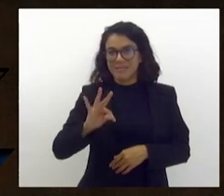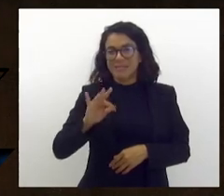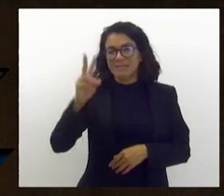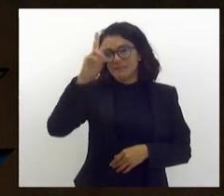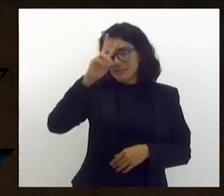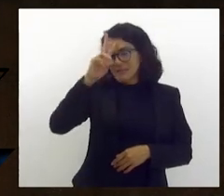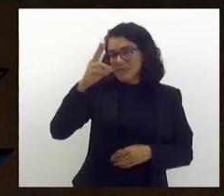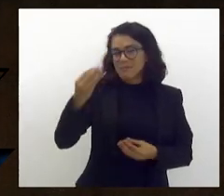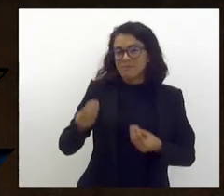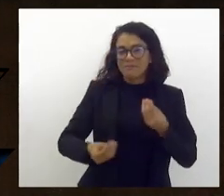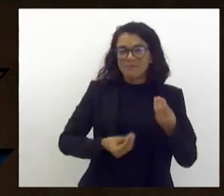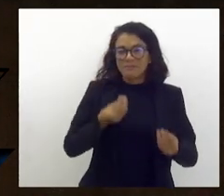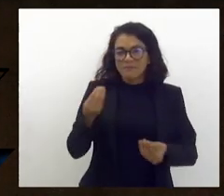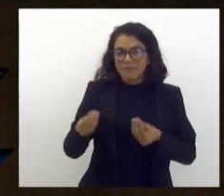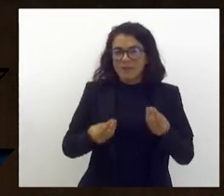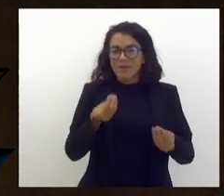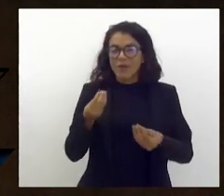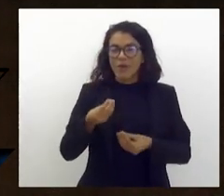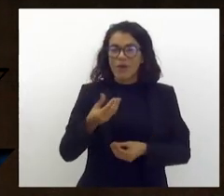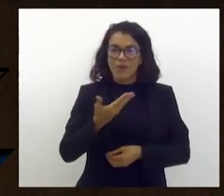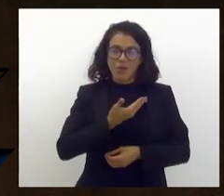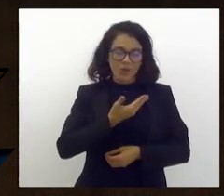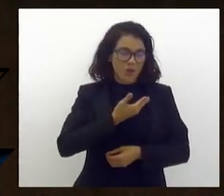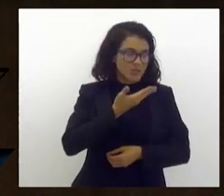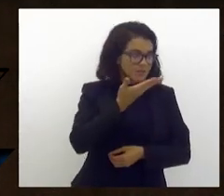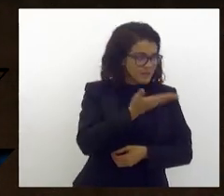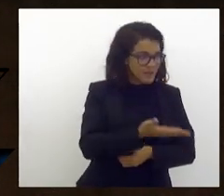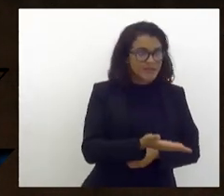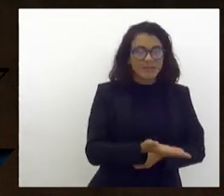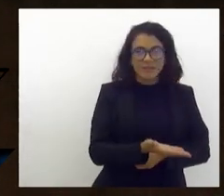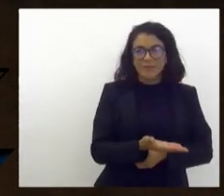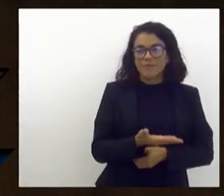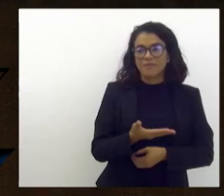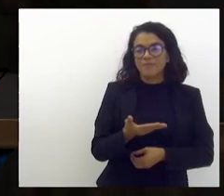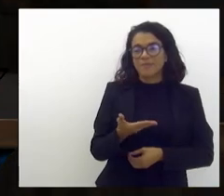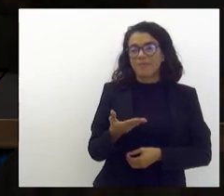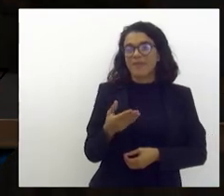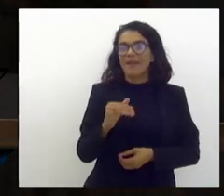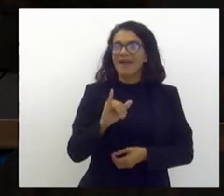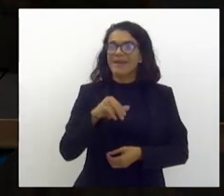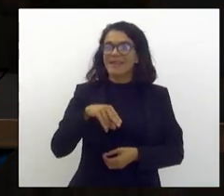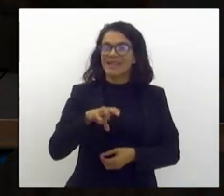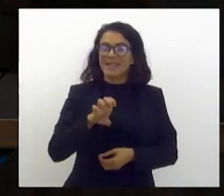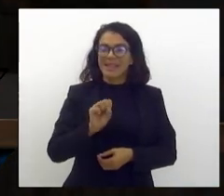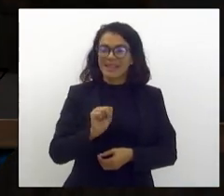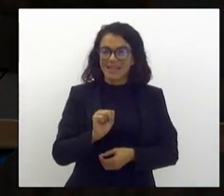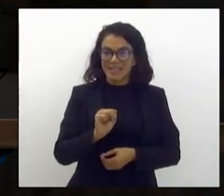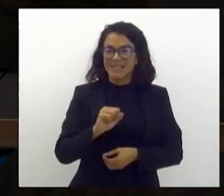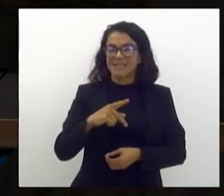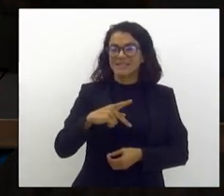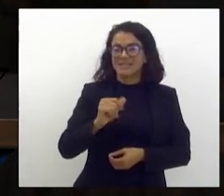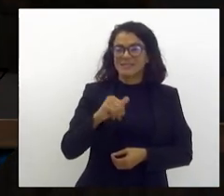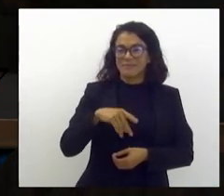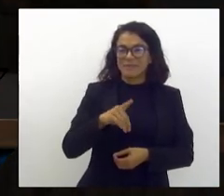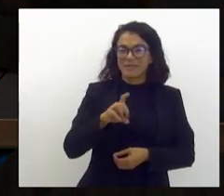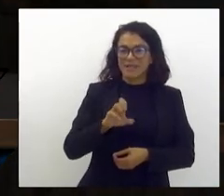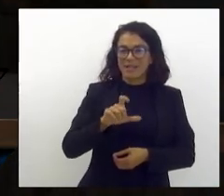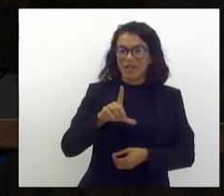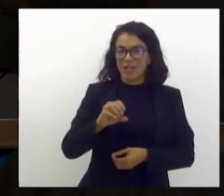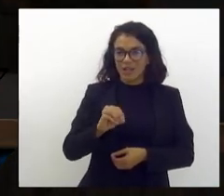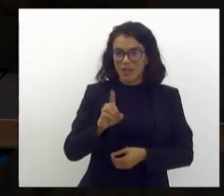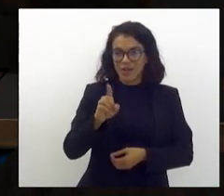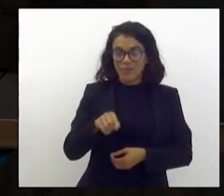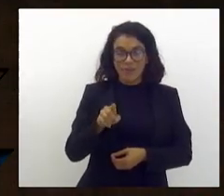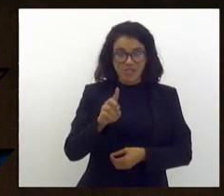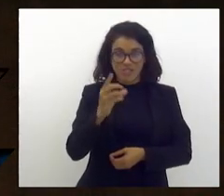lembrar da nossa companheira, Vossa Excelência também conheceu, a Inês Pandeló. A Inês Pandeló, a deputada Marina, não foi